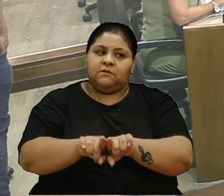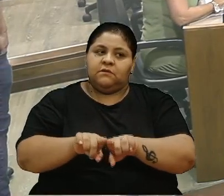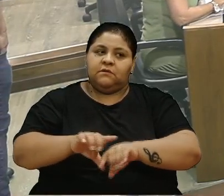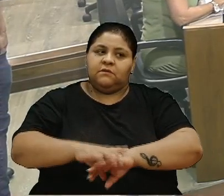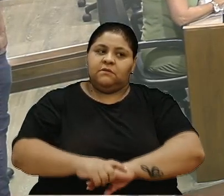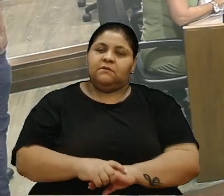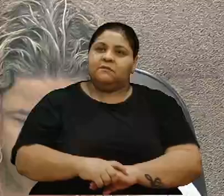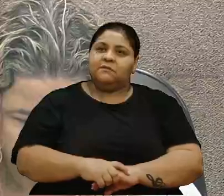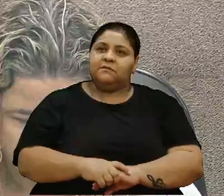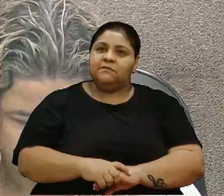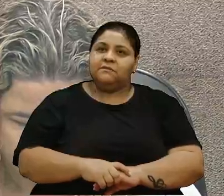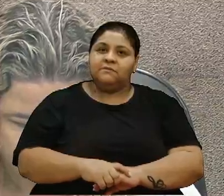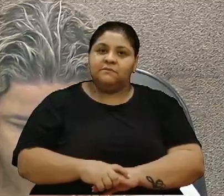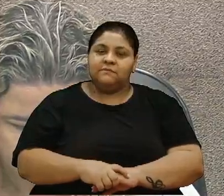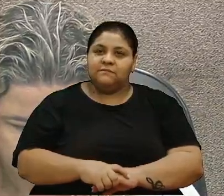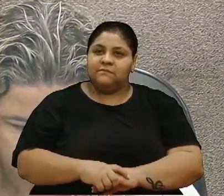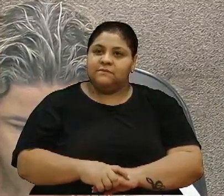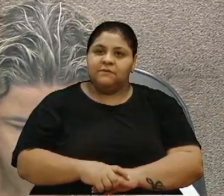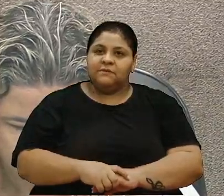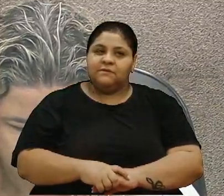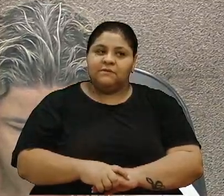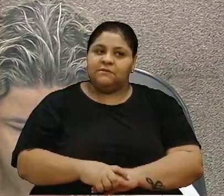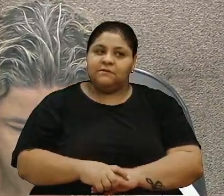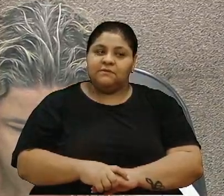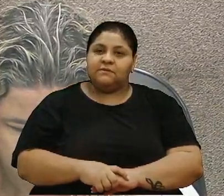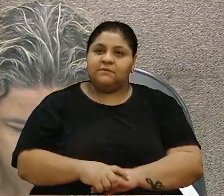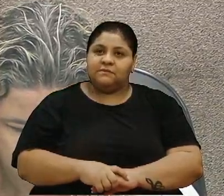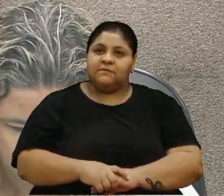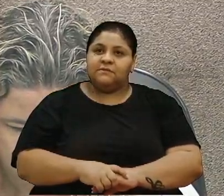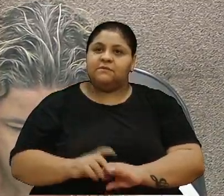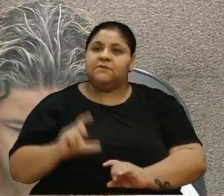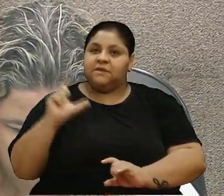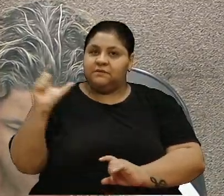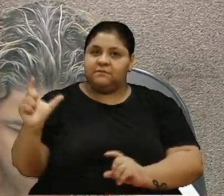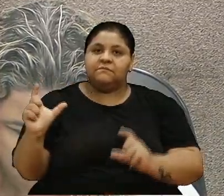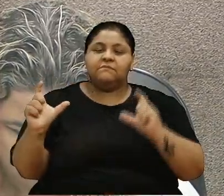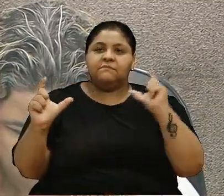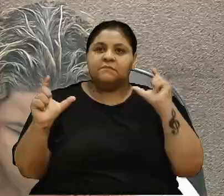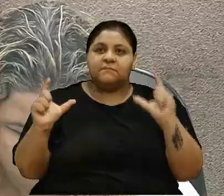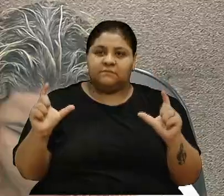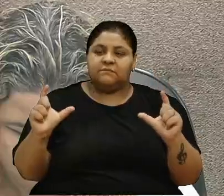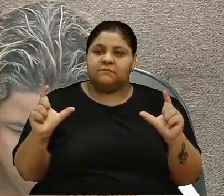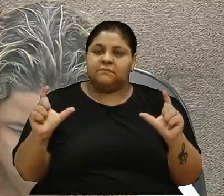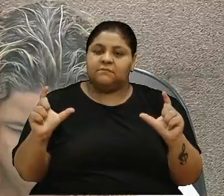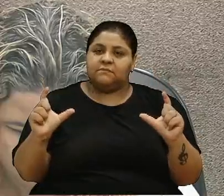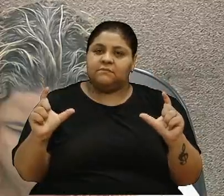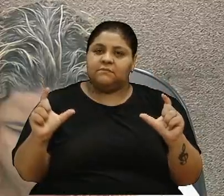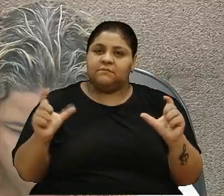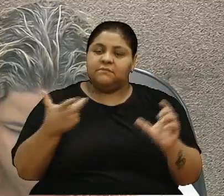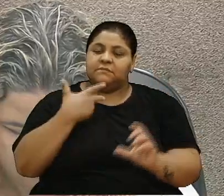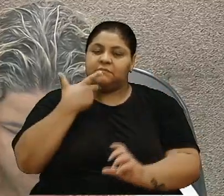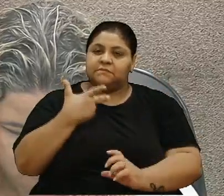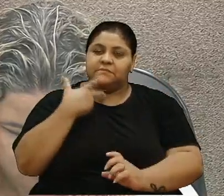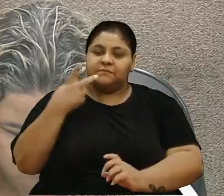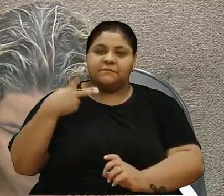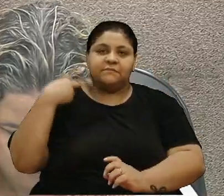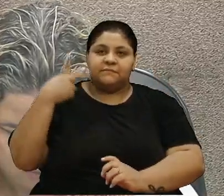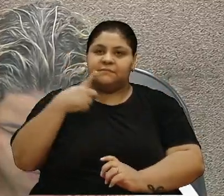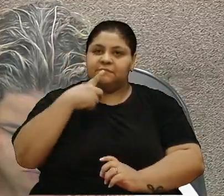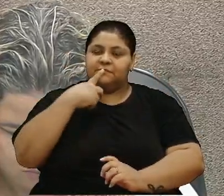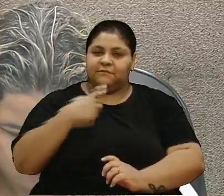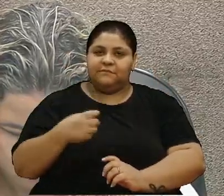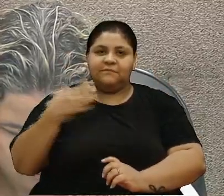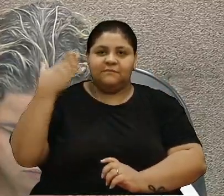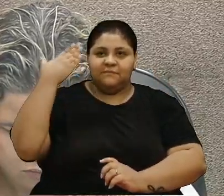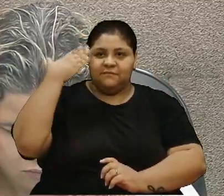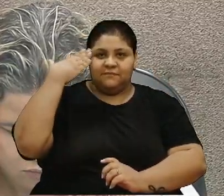hoje. E algumas palavras aí eu quero dizer que me somo à fala da vereadora Rose, que sabe